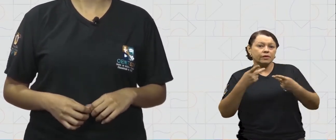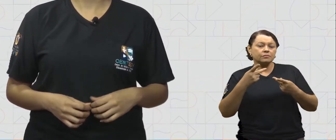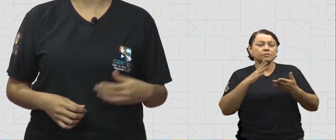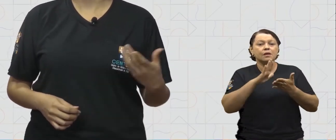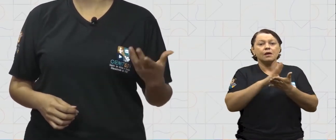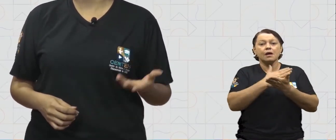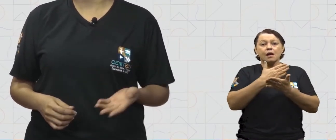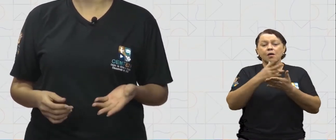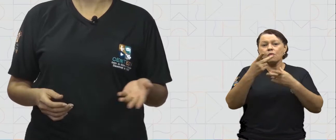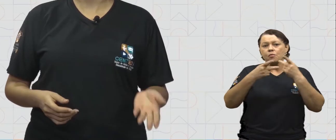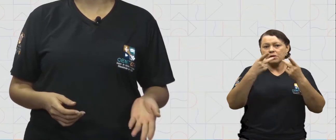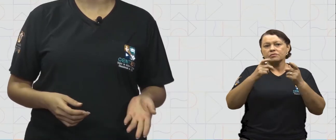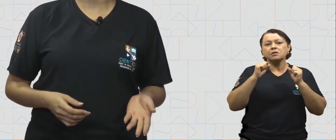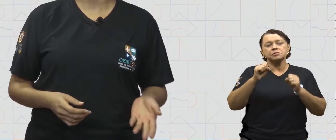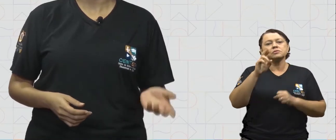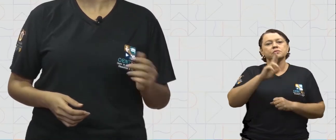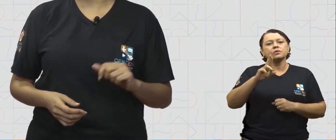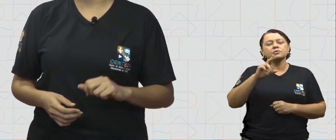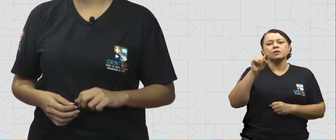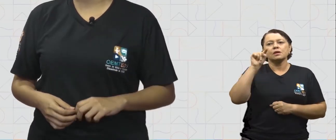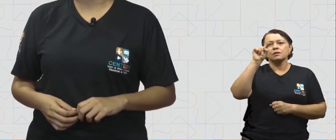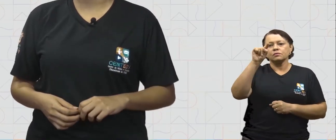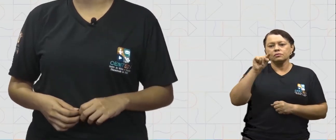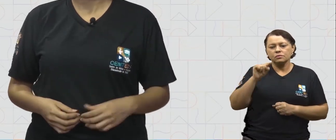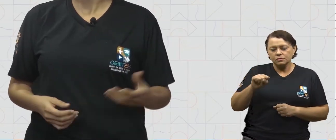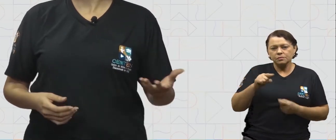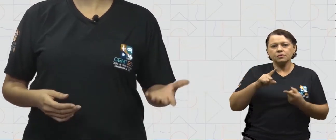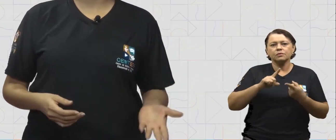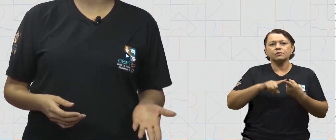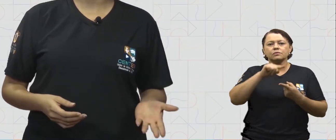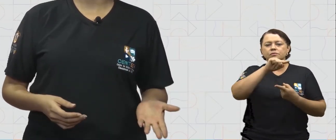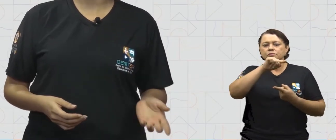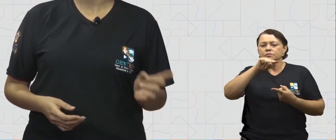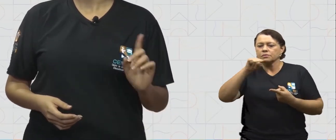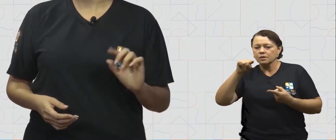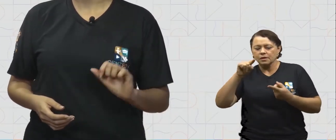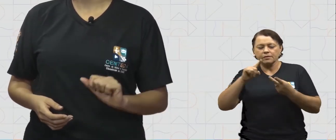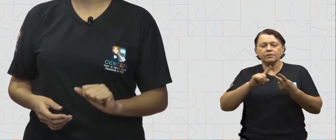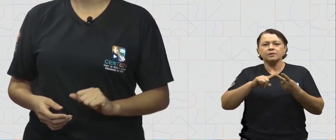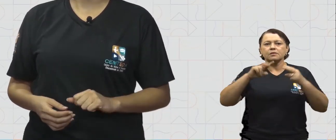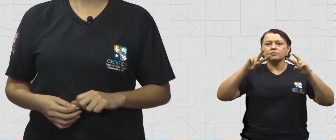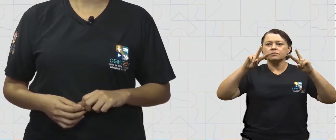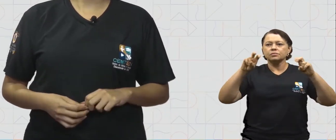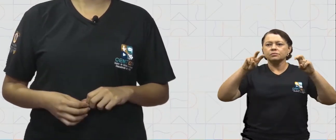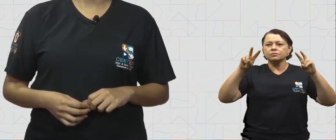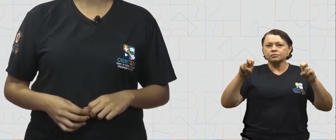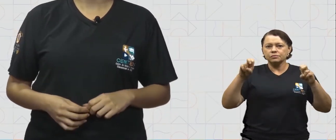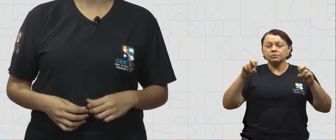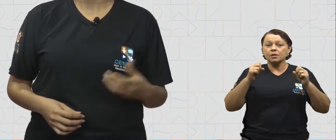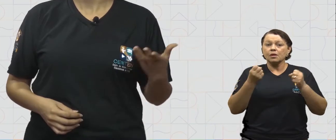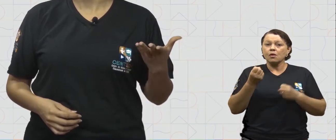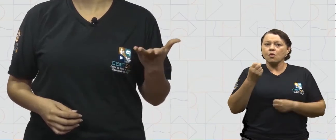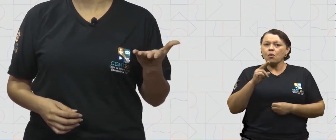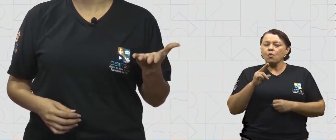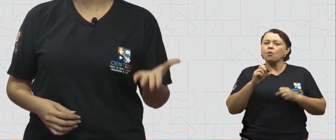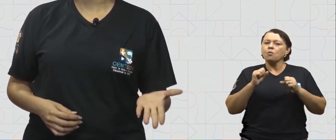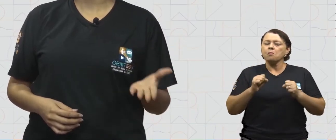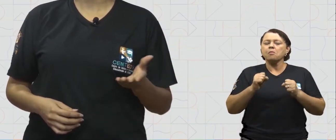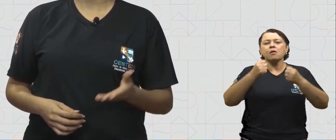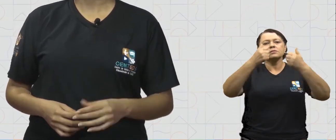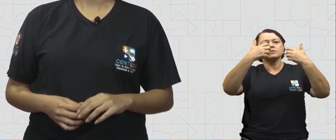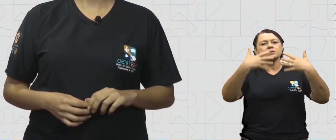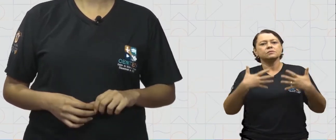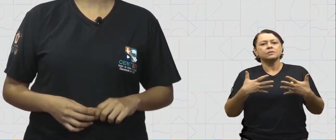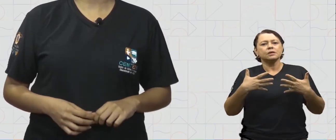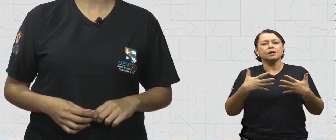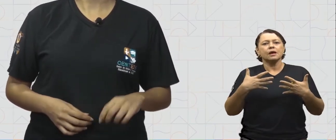Algumas falas podem usar os dois pontos, o travessão, as aspas, ou elas podem ser explicadas com as palavras